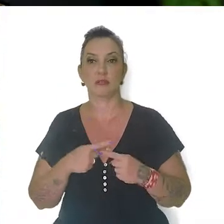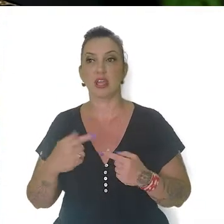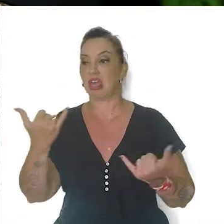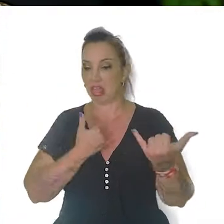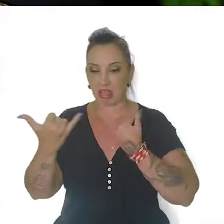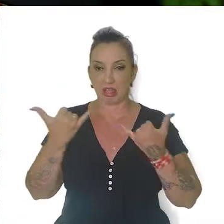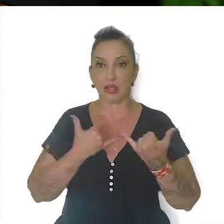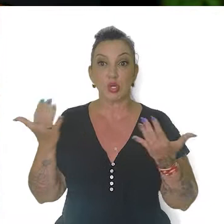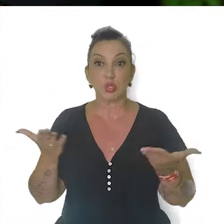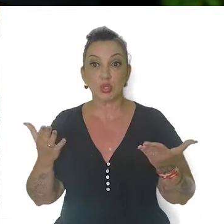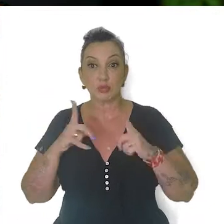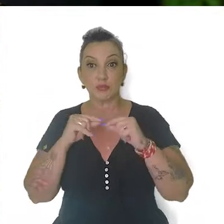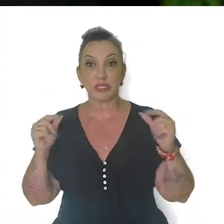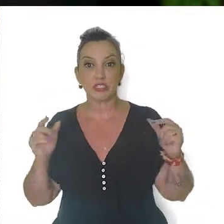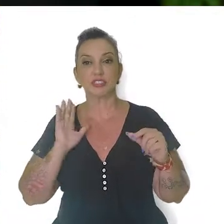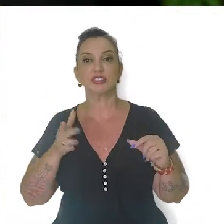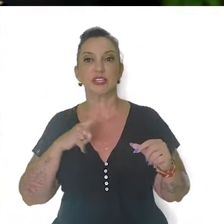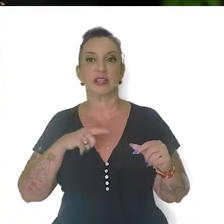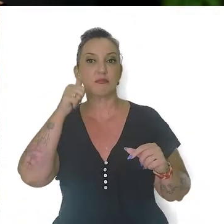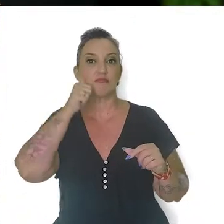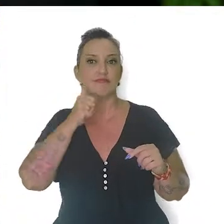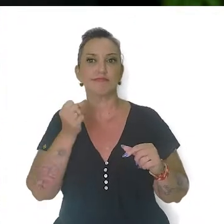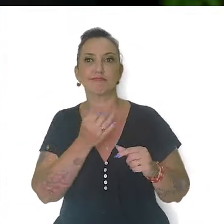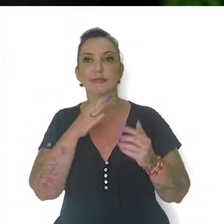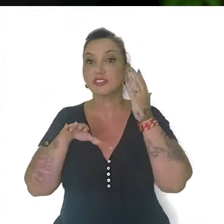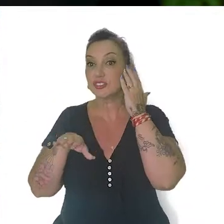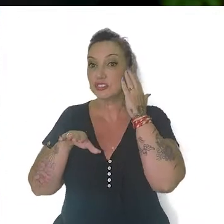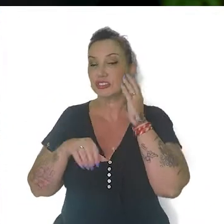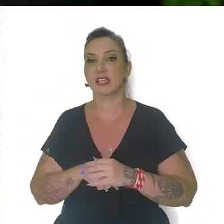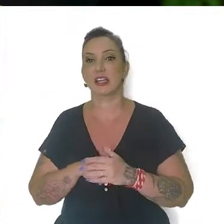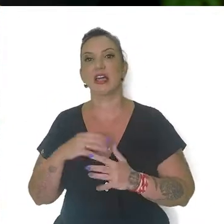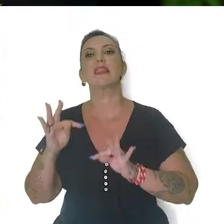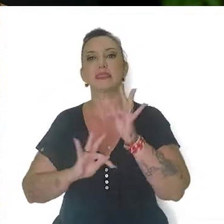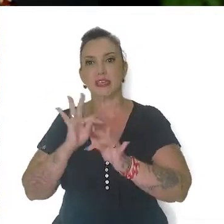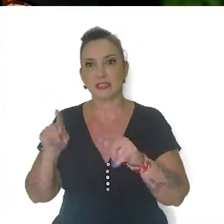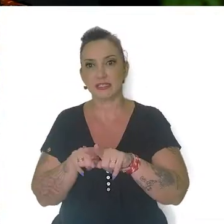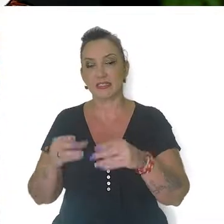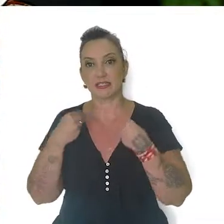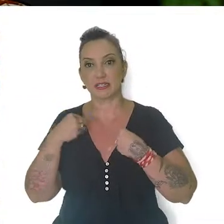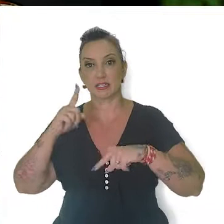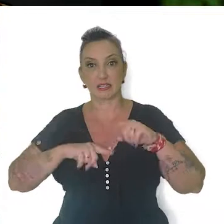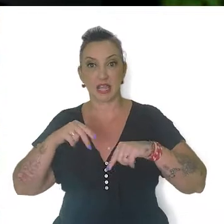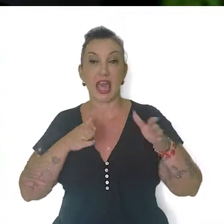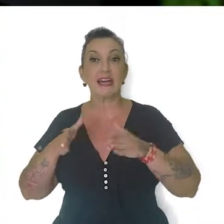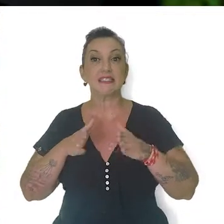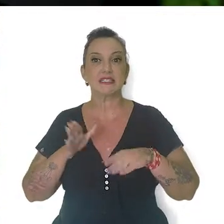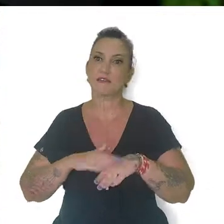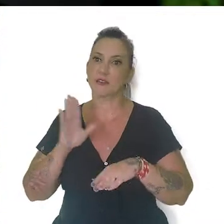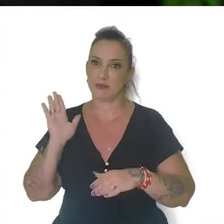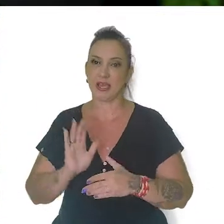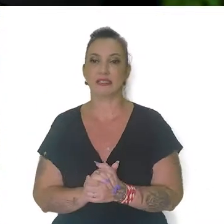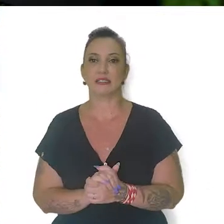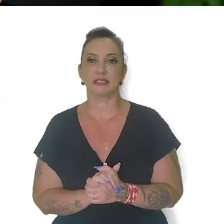conseguir isso daí. E era muito o que eu ouvia. Hoje, em Brasília, já tem bastante meninas DJs, muito. E a tecnologia também trouxe outros equipamentos